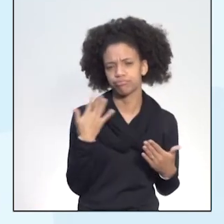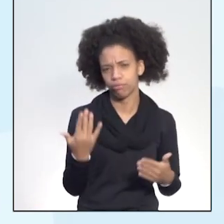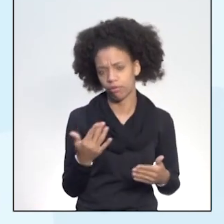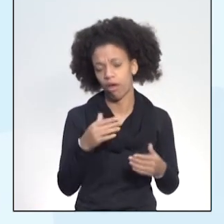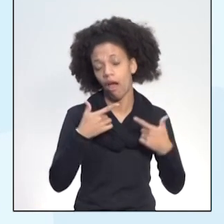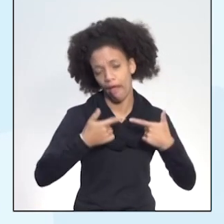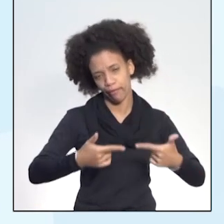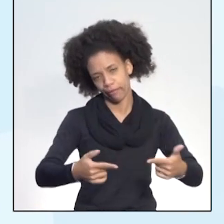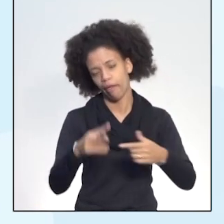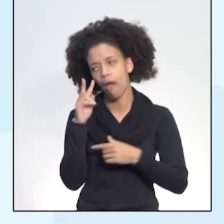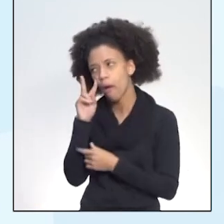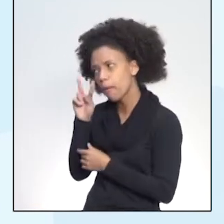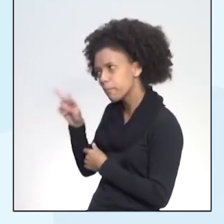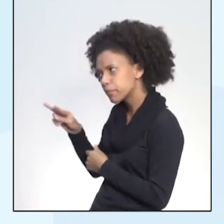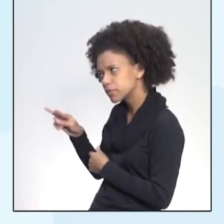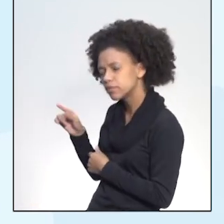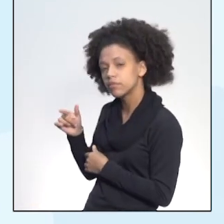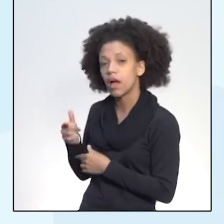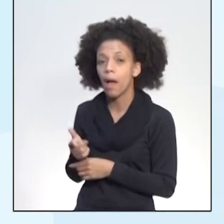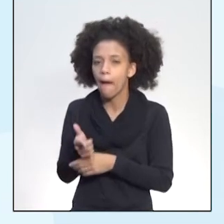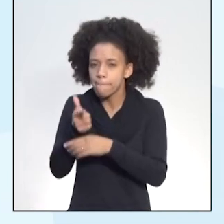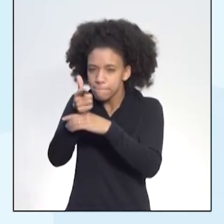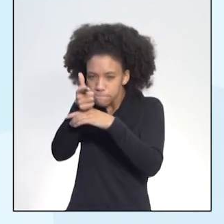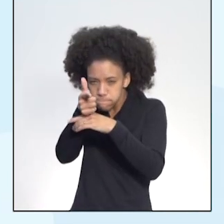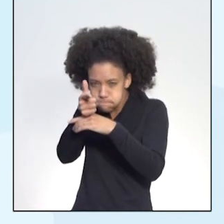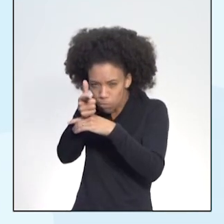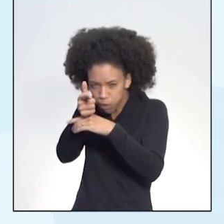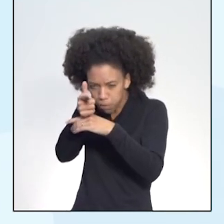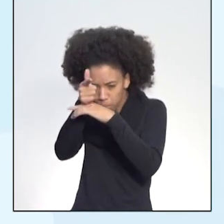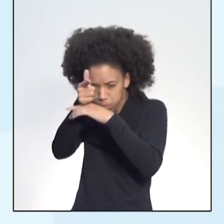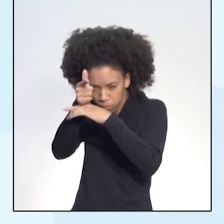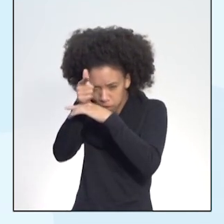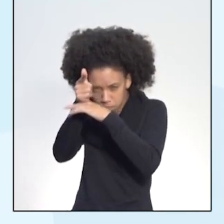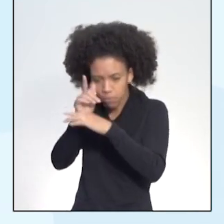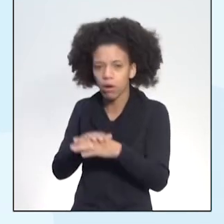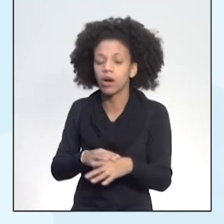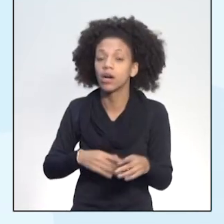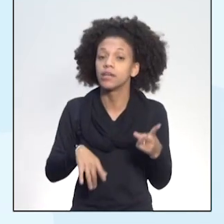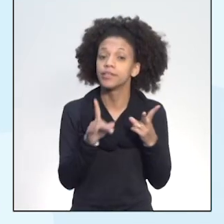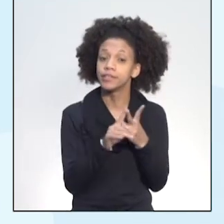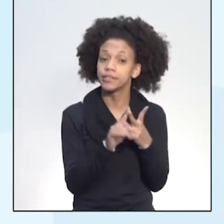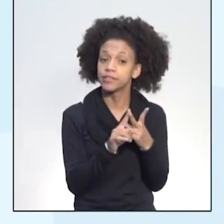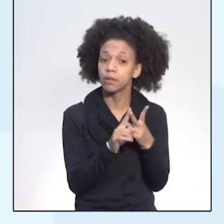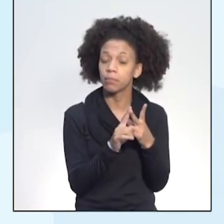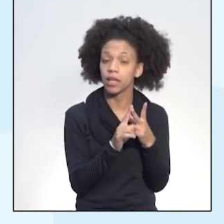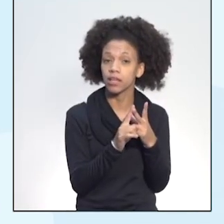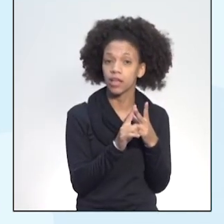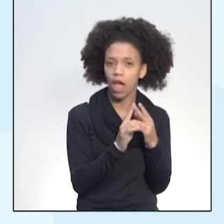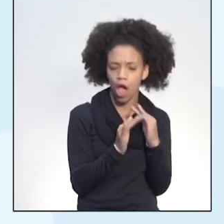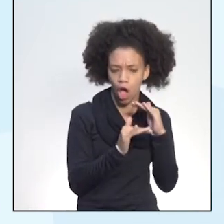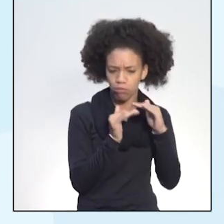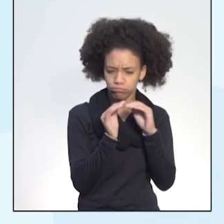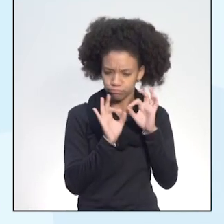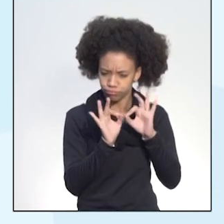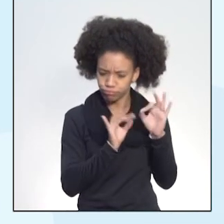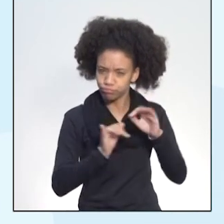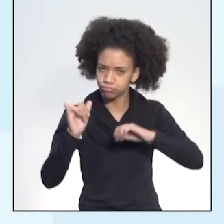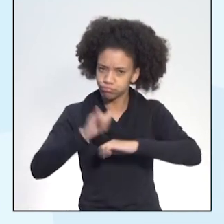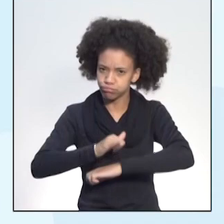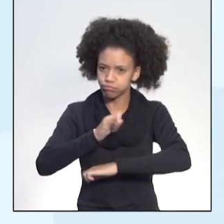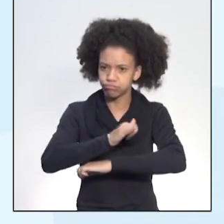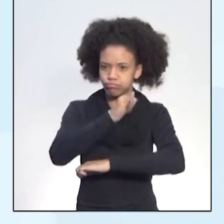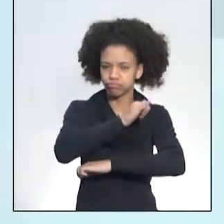estamos observando a metralhadora e também as construções de aviões. Os